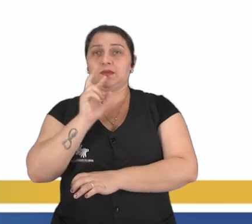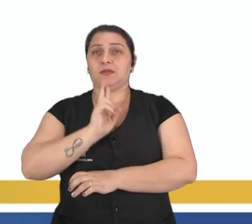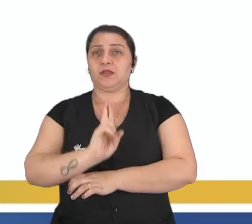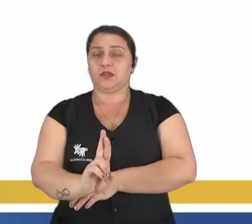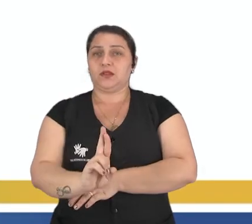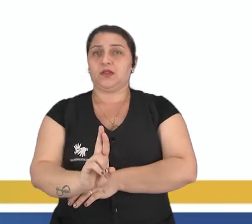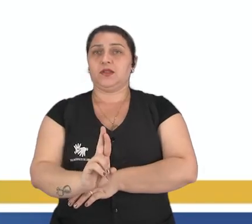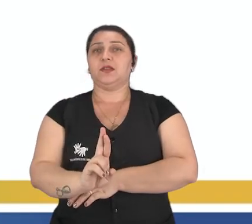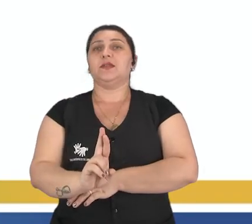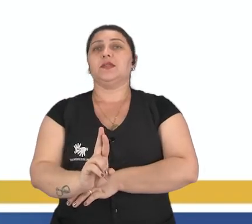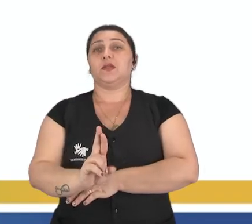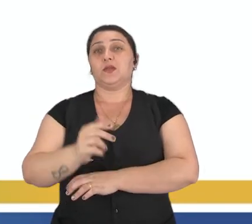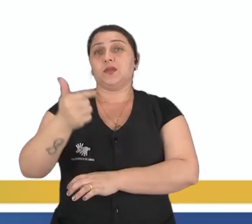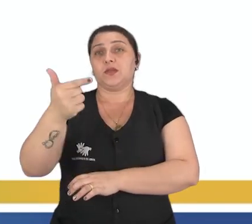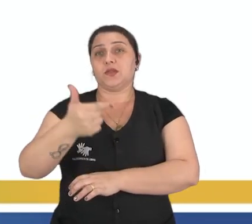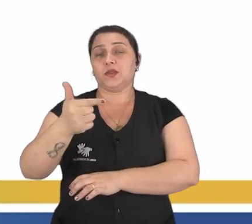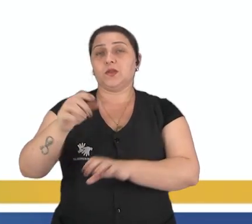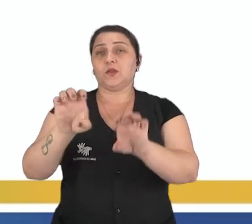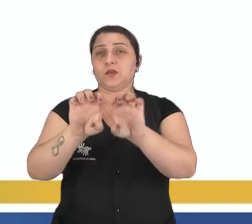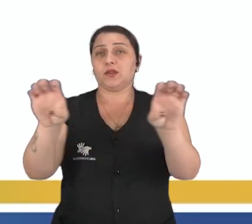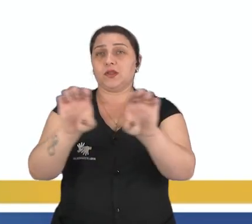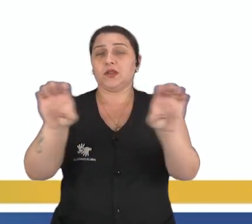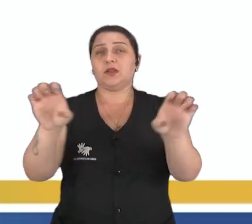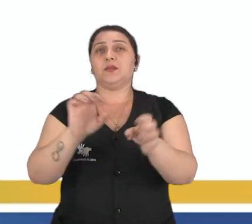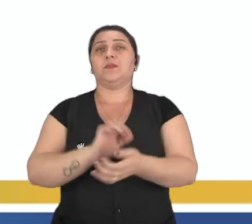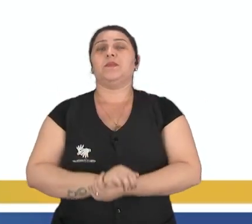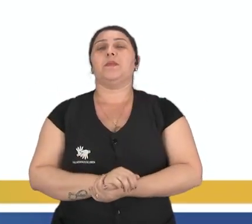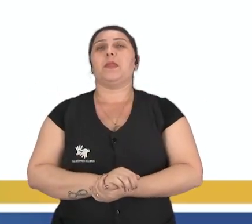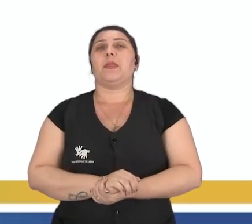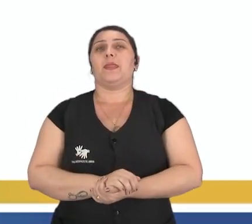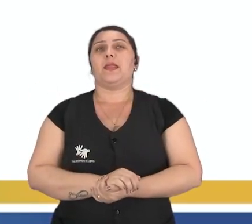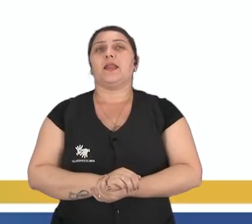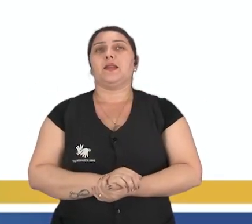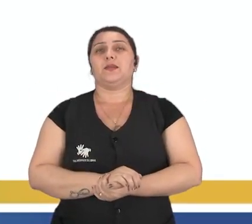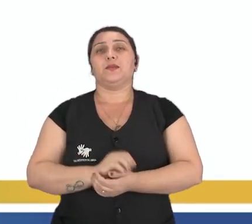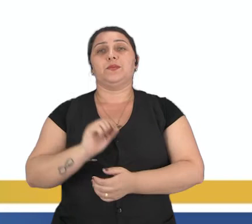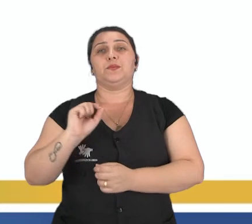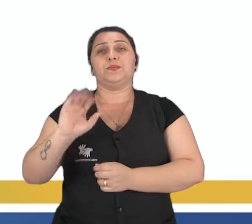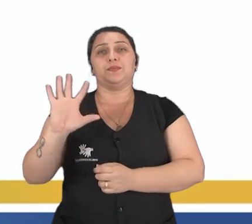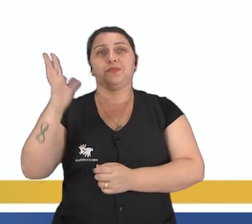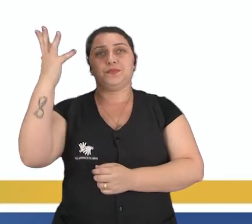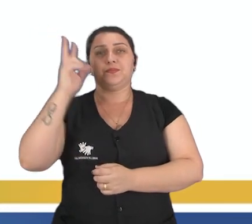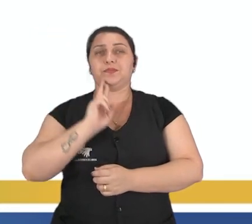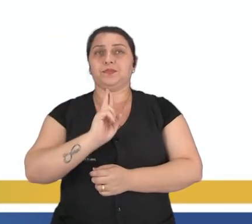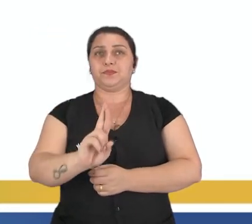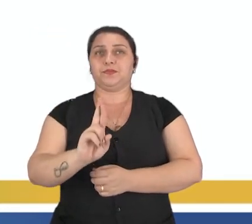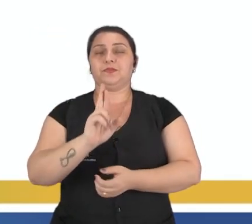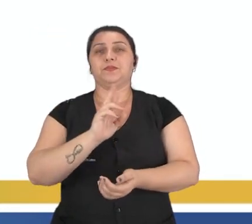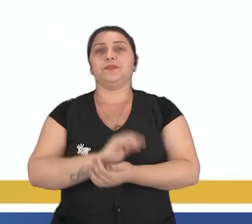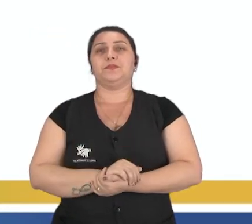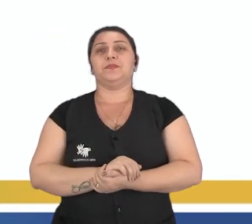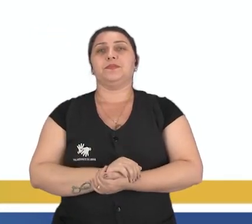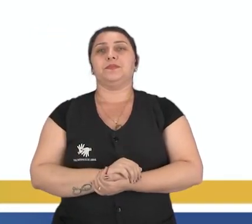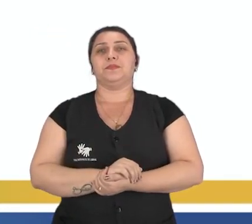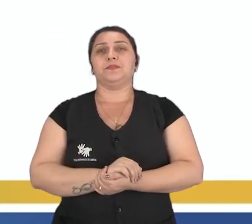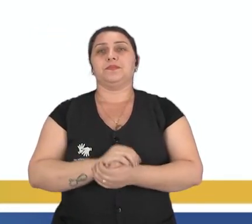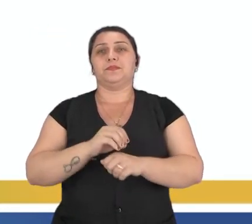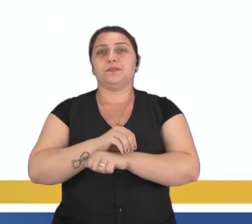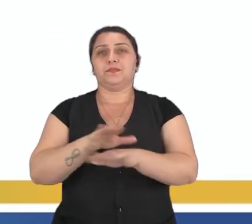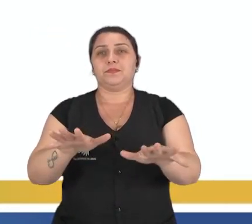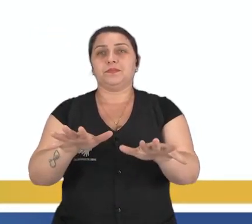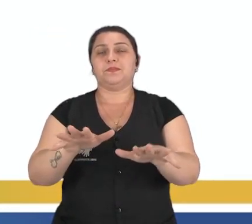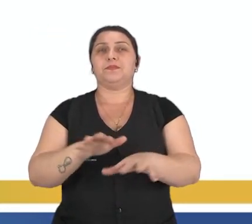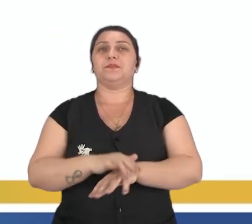uma equação do segundo grau. Vamos resolver ela? Então, olha o que vai acontecer. Ó. Resolvendo ela, fazendo a propriedade ali